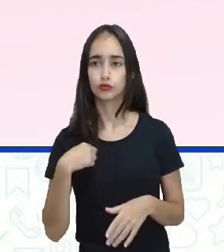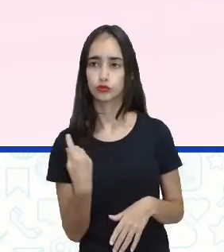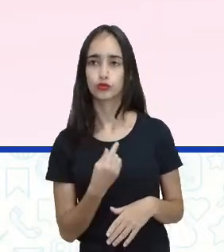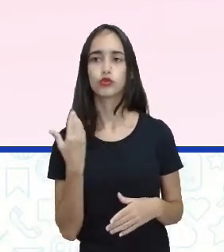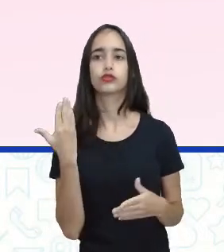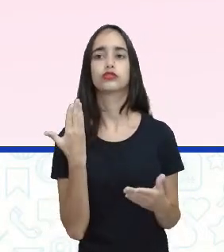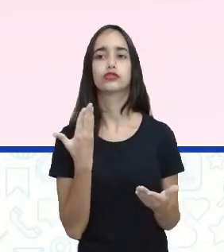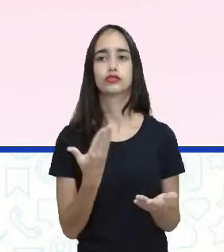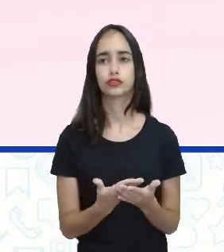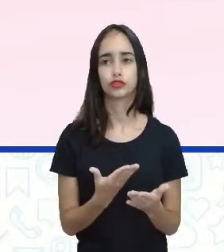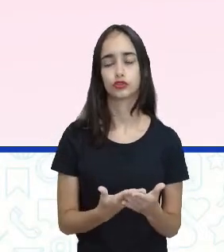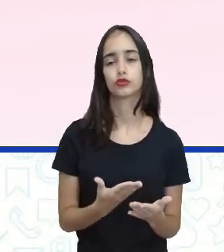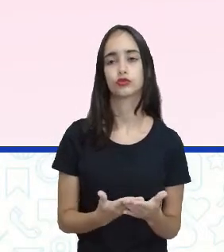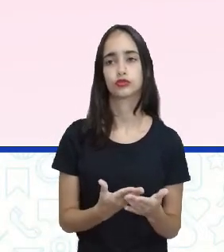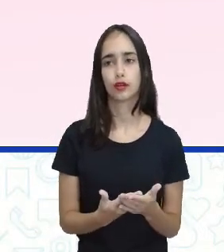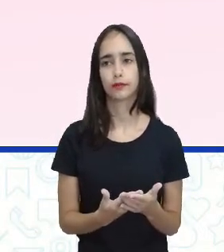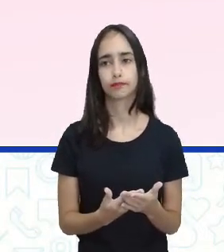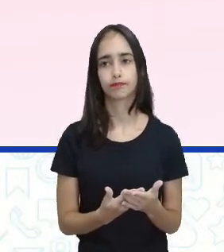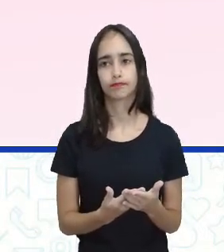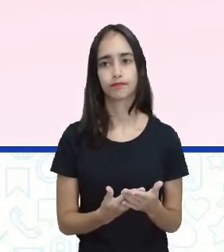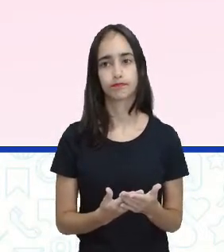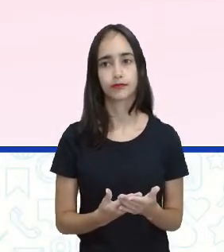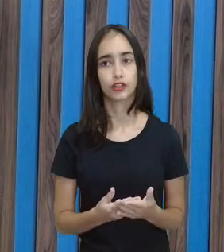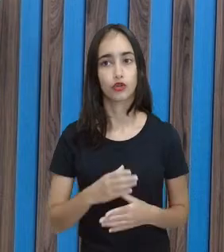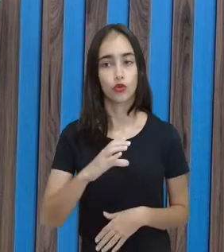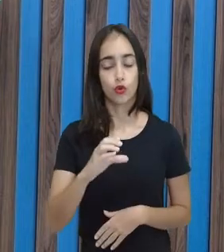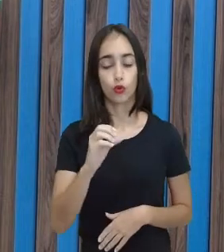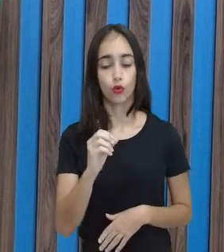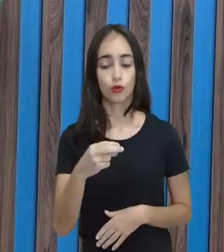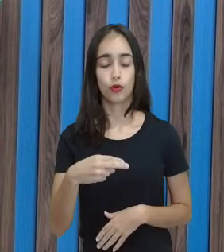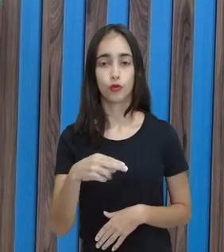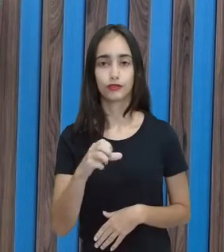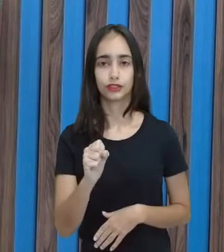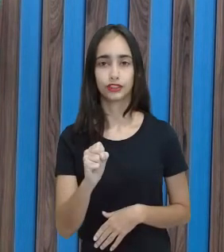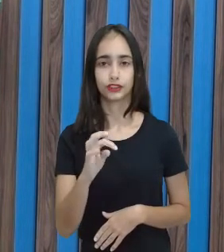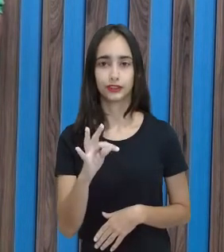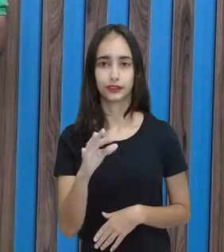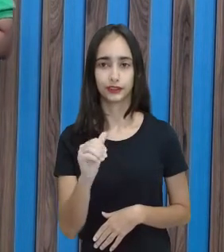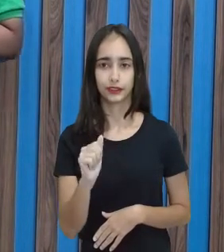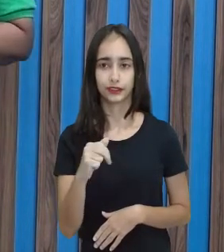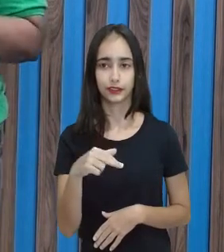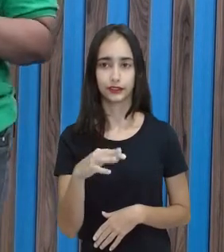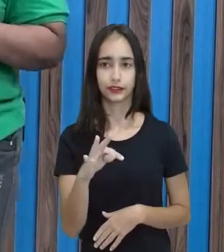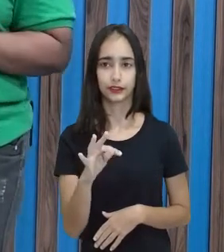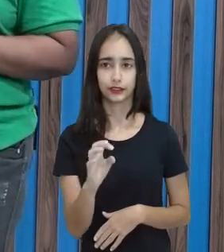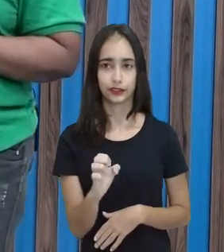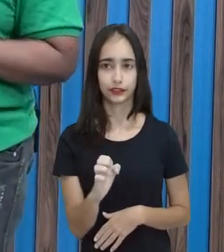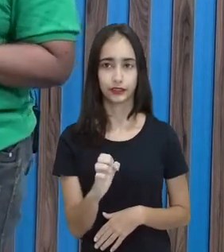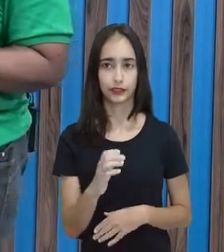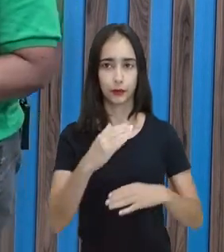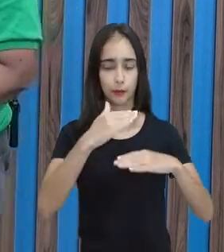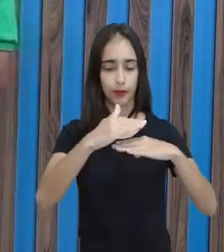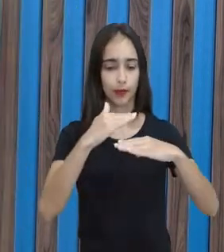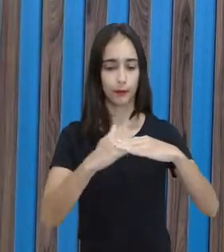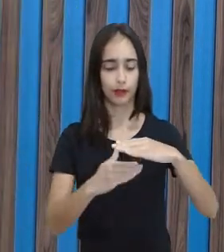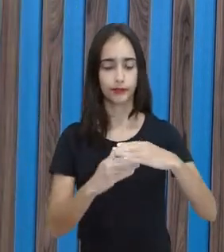proporcionalidade. Vimos duas situações. A primeira situação foi